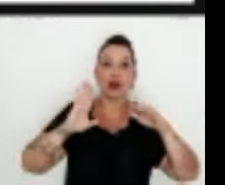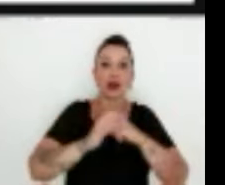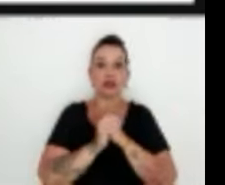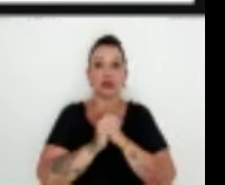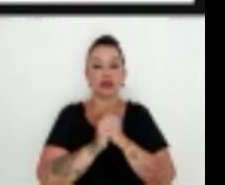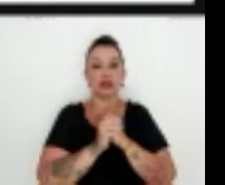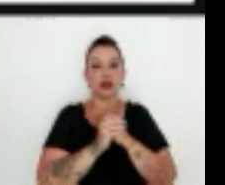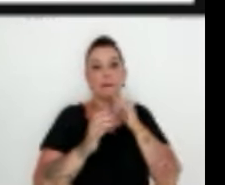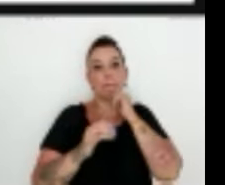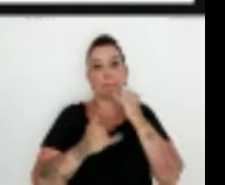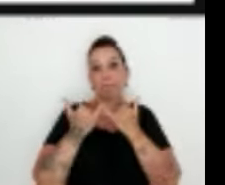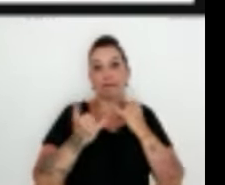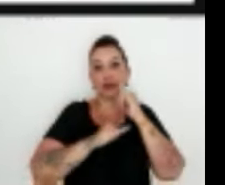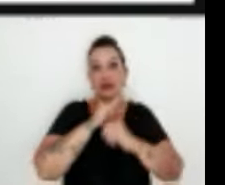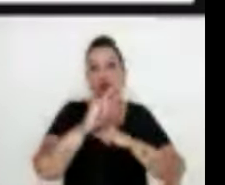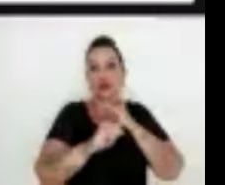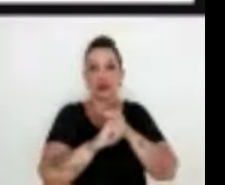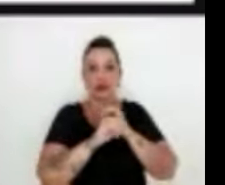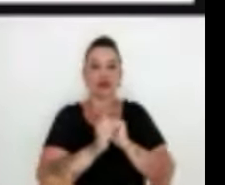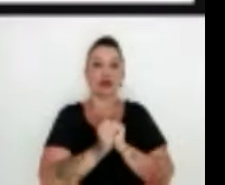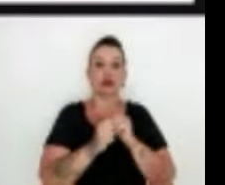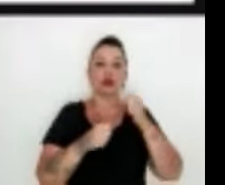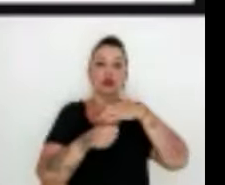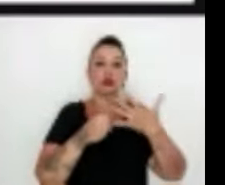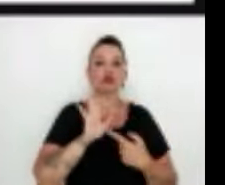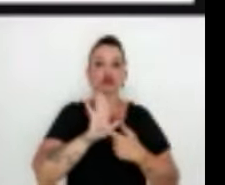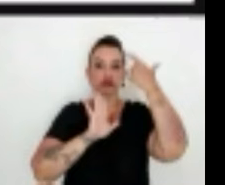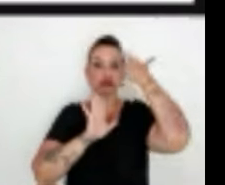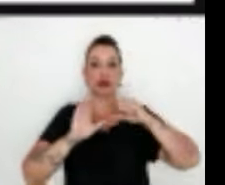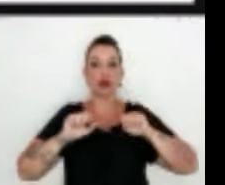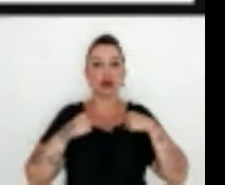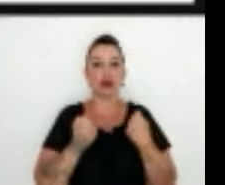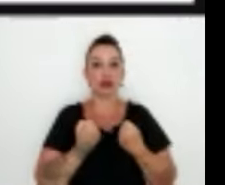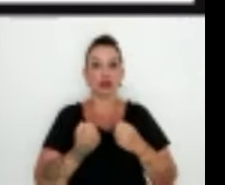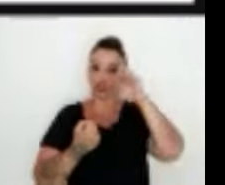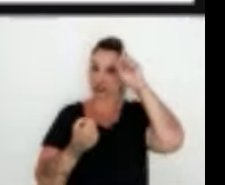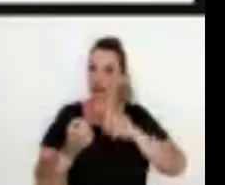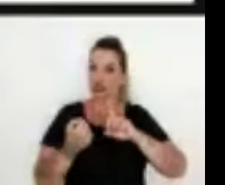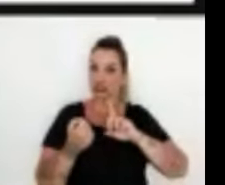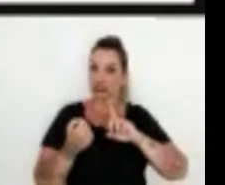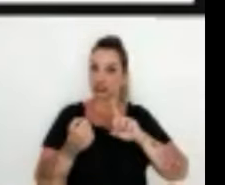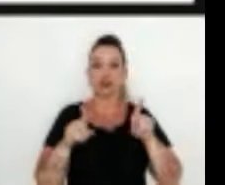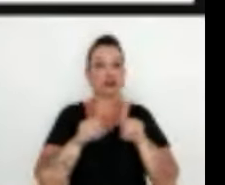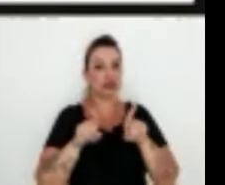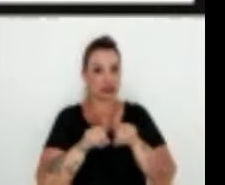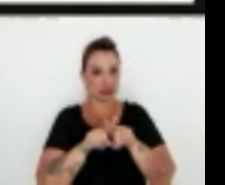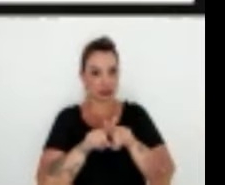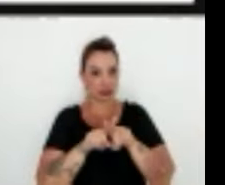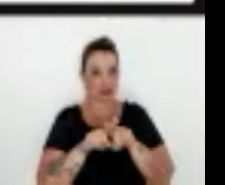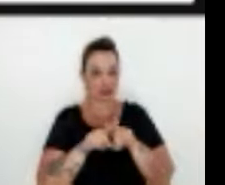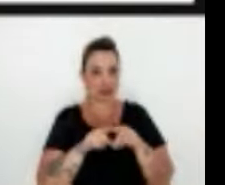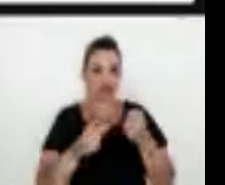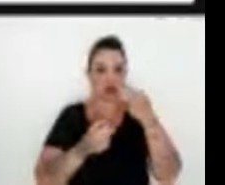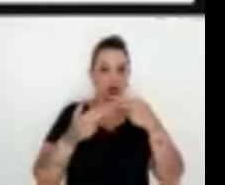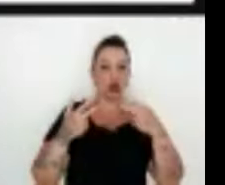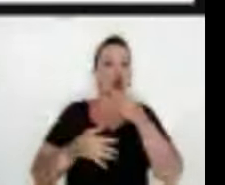internet, conteúdos que explicitam posições de defesa de direitos e também, ou em muitos casos, opiniões que